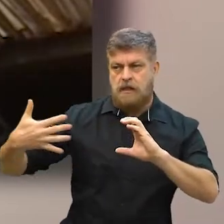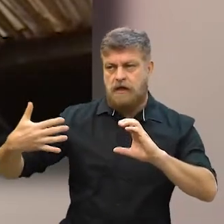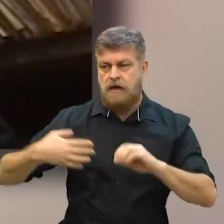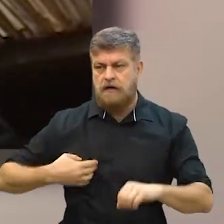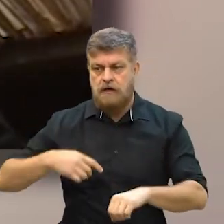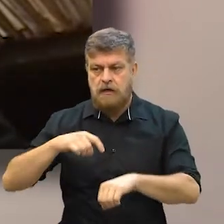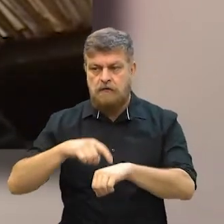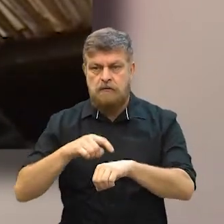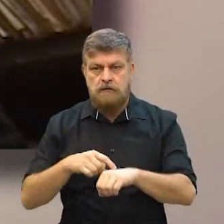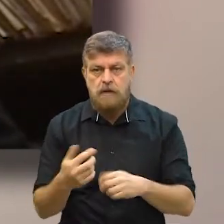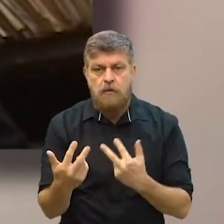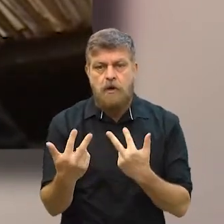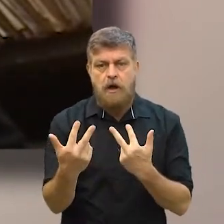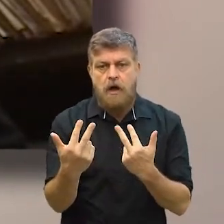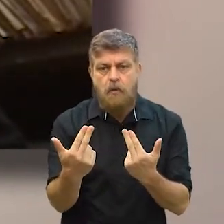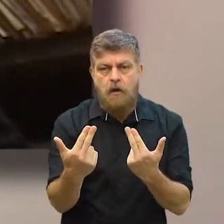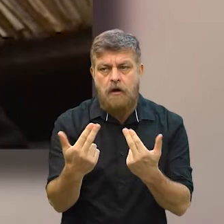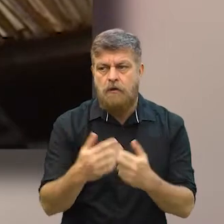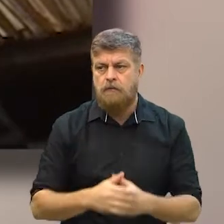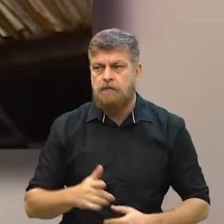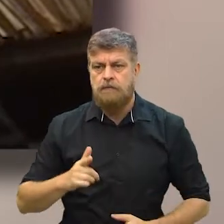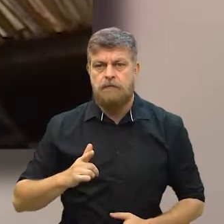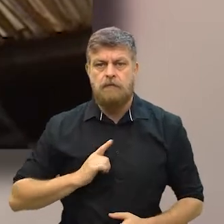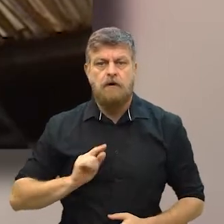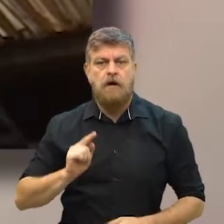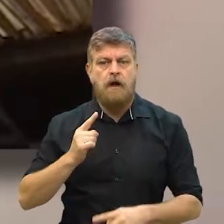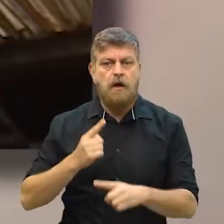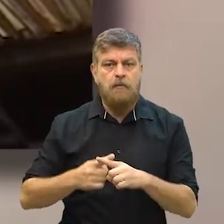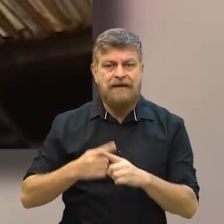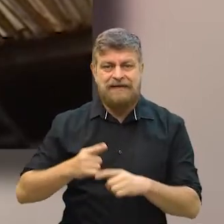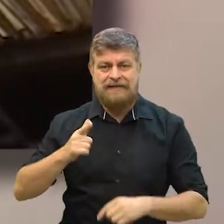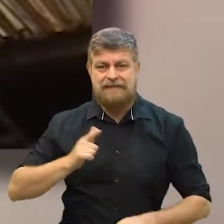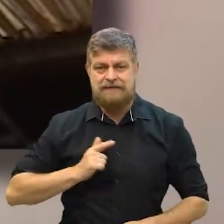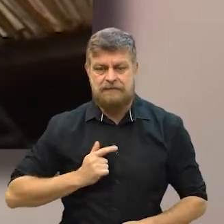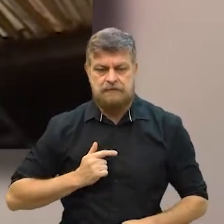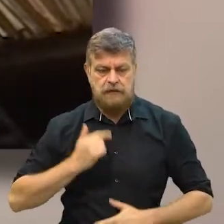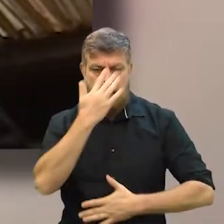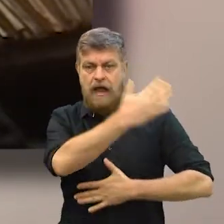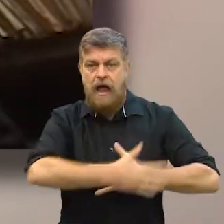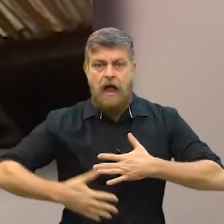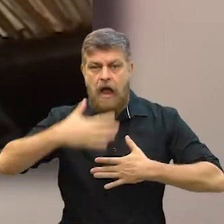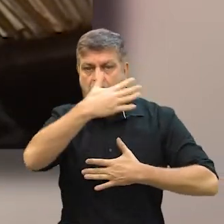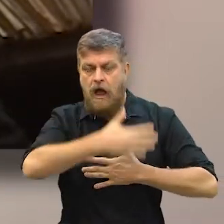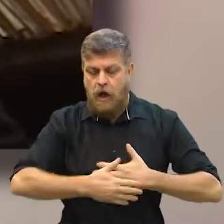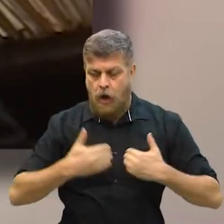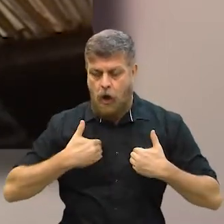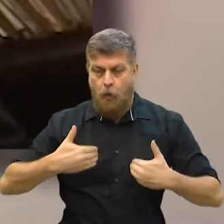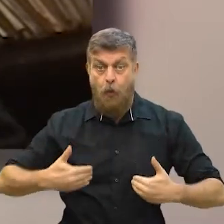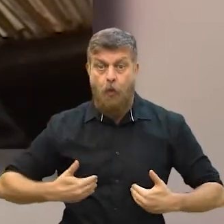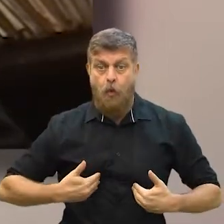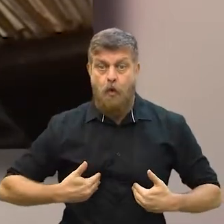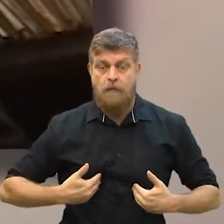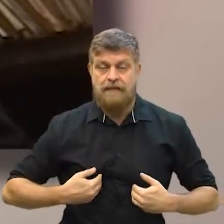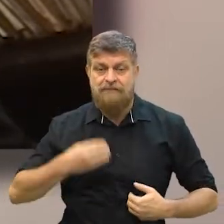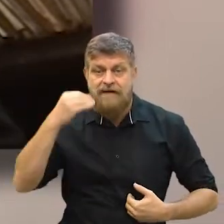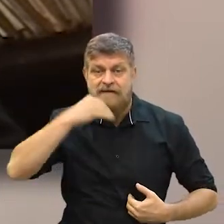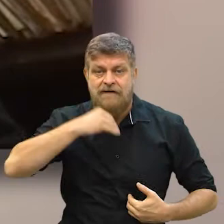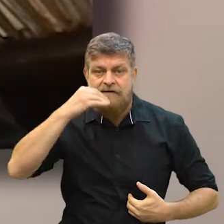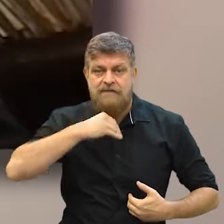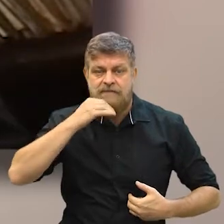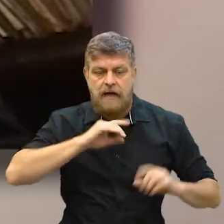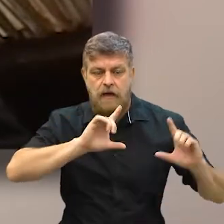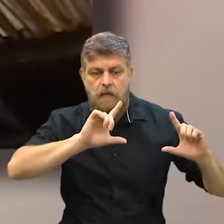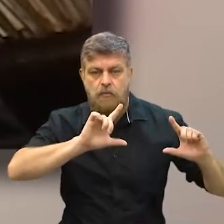mesmo tempo. E isso em decorrência de uma imunodepressão. A imunidade